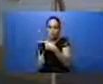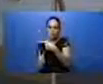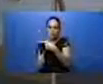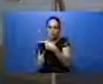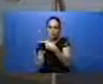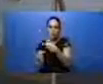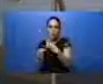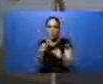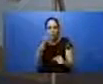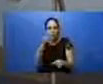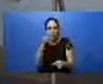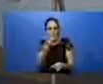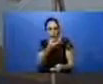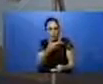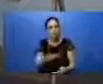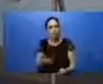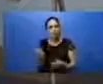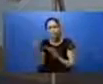Observem aqui, gente.